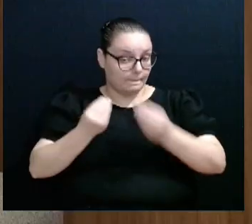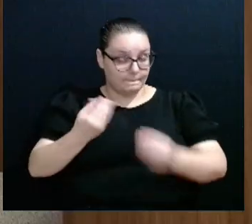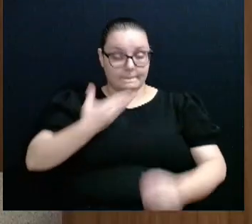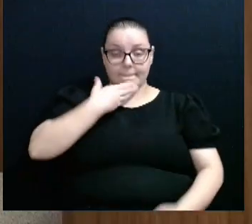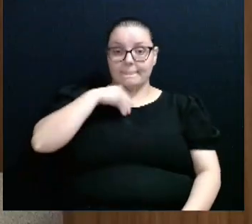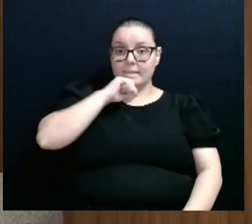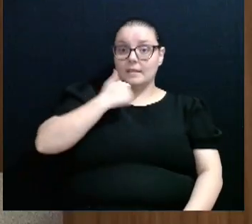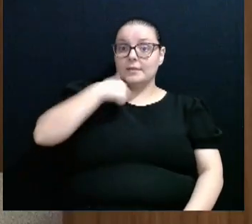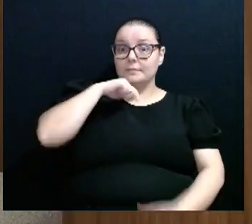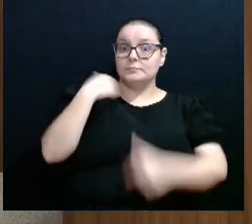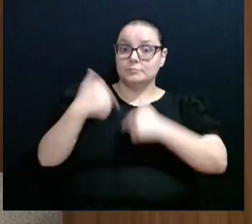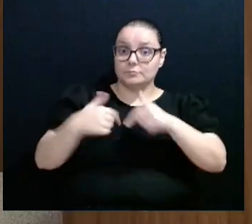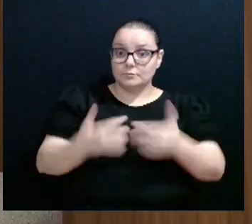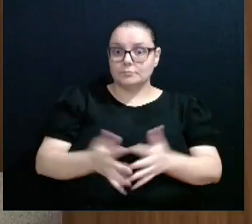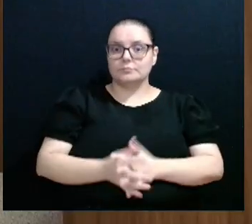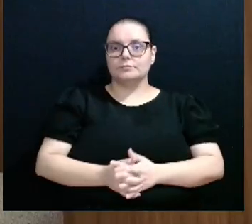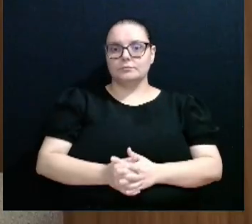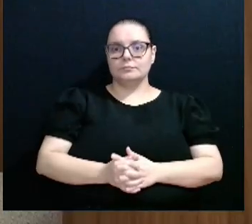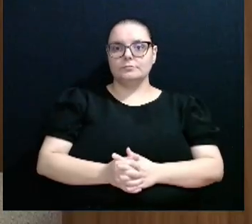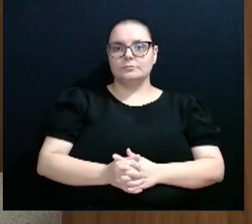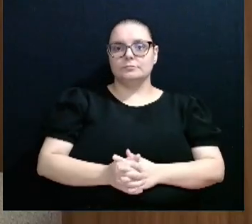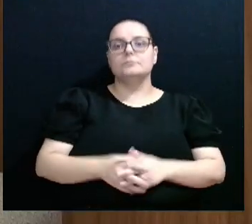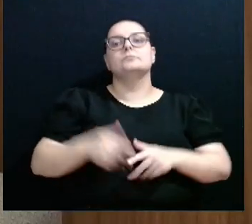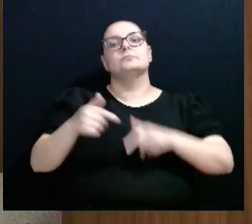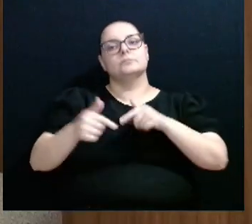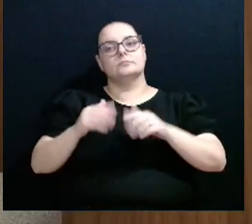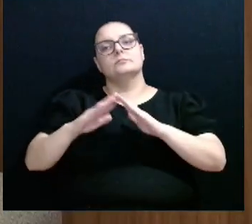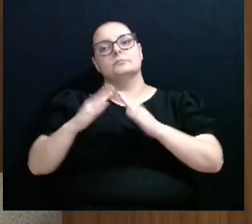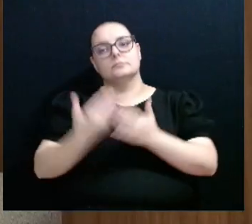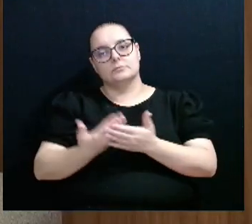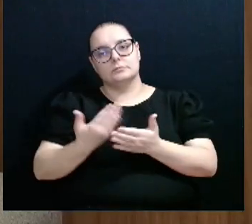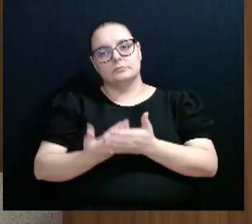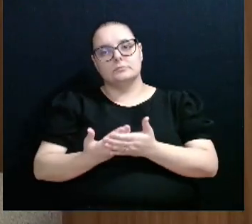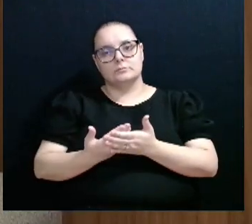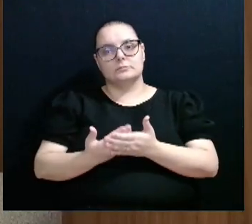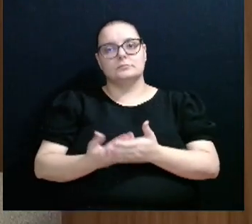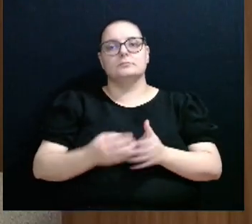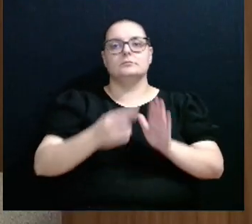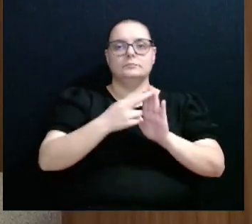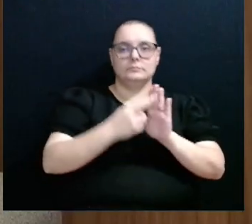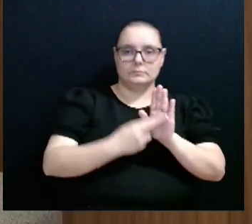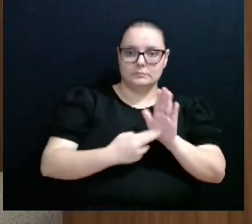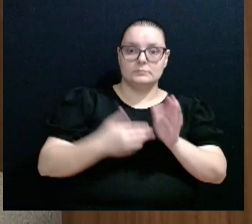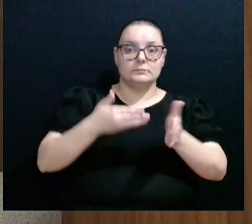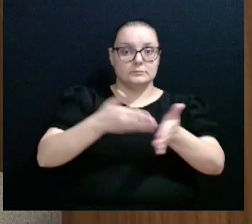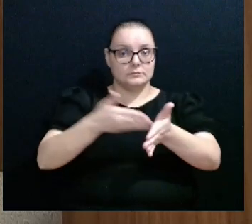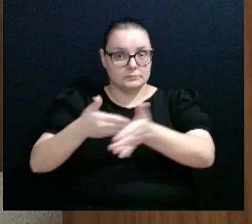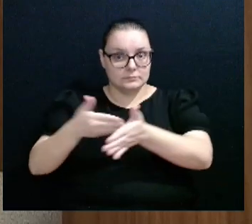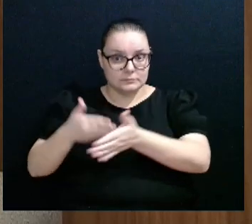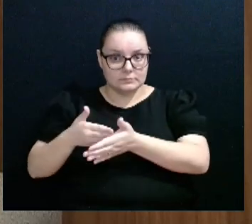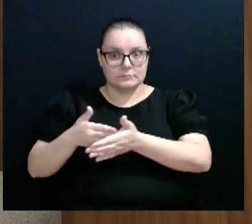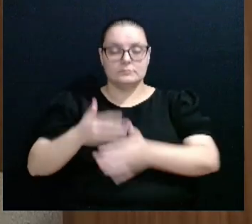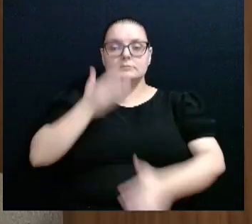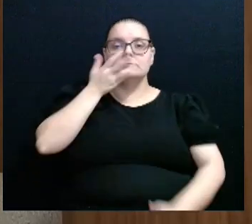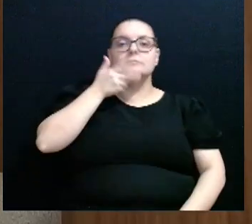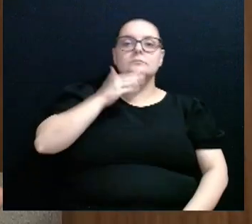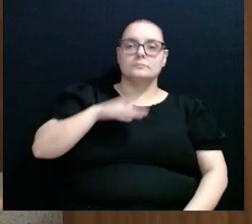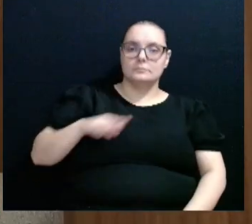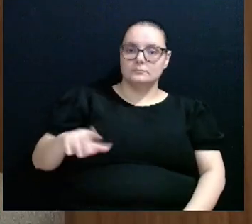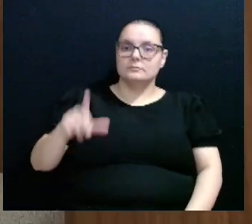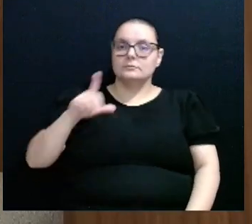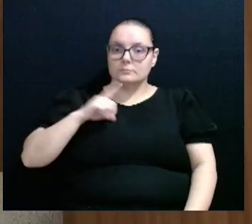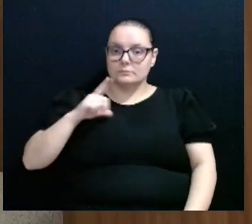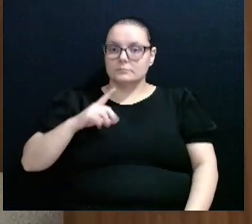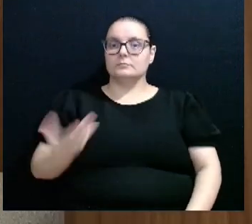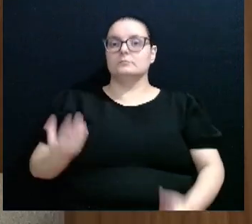trabalhar. Então o que a gente tem trabalhado bastante nas escolas é isso, é estabelecimento de regras, de limites, para que essa criança tenha isso dentro